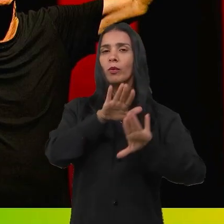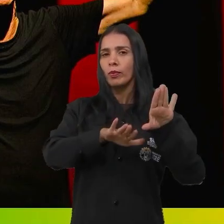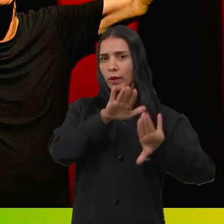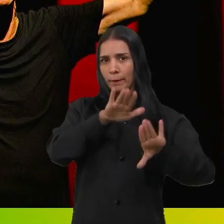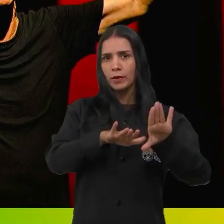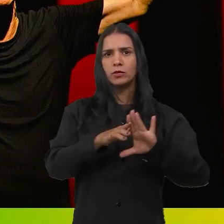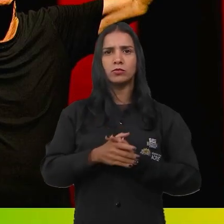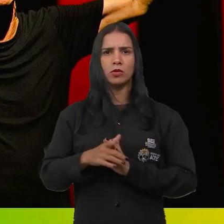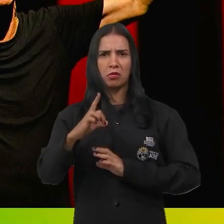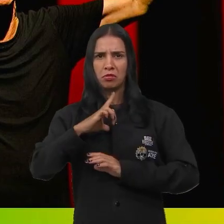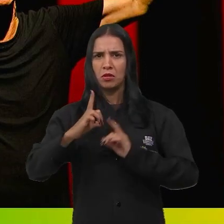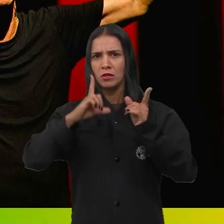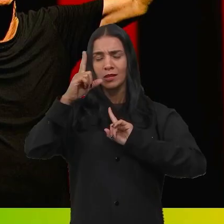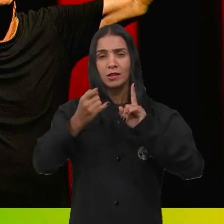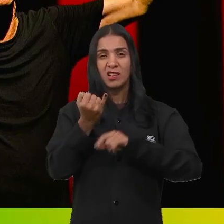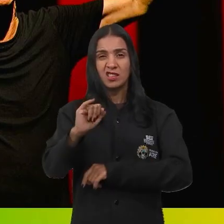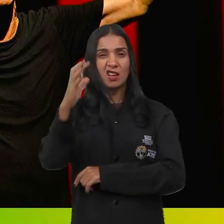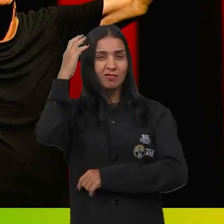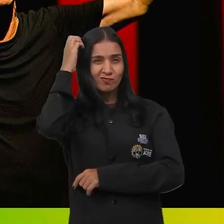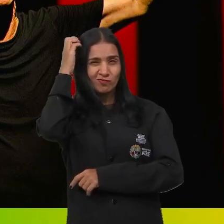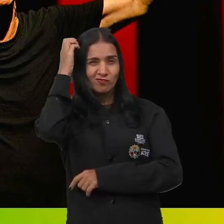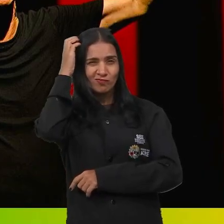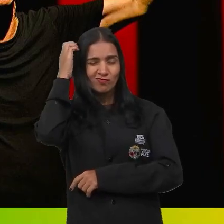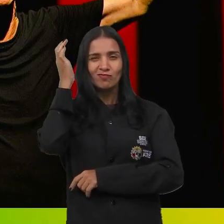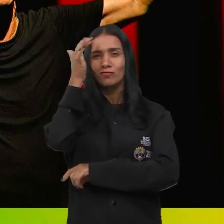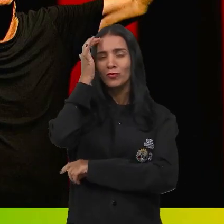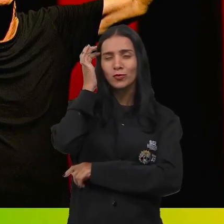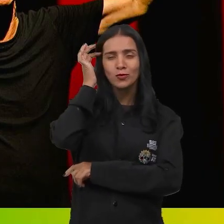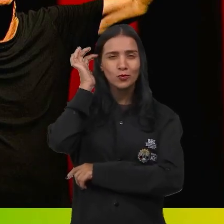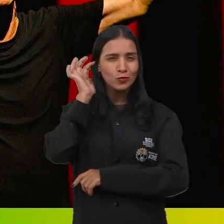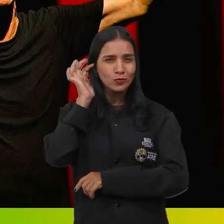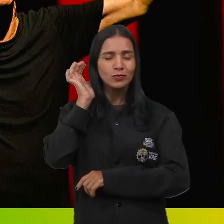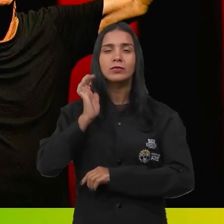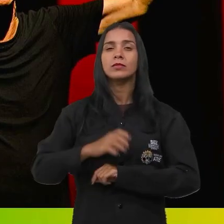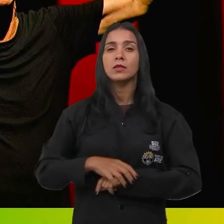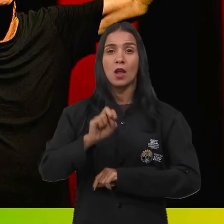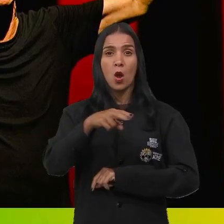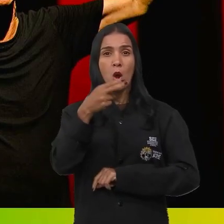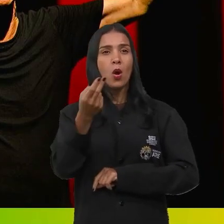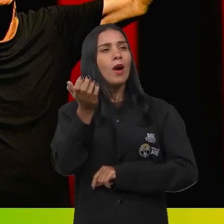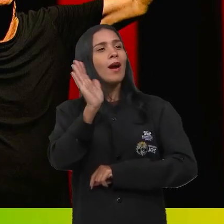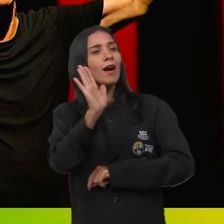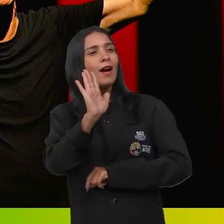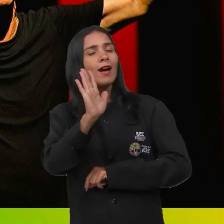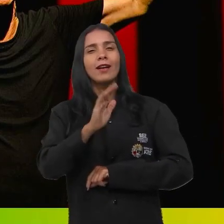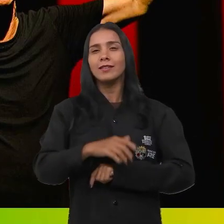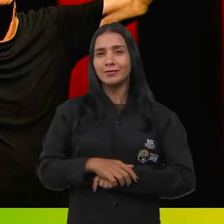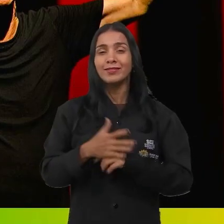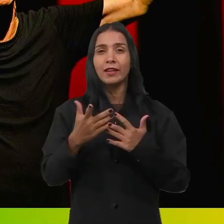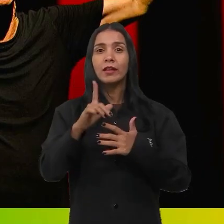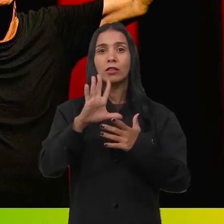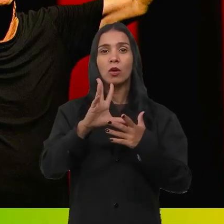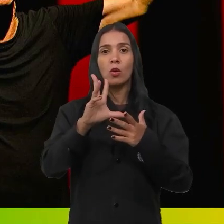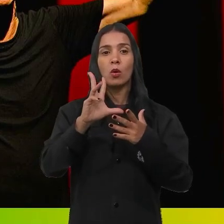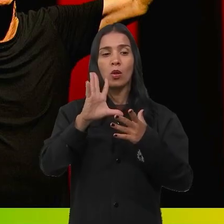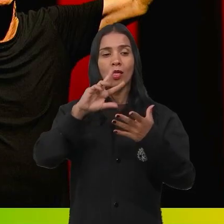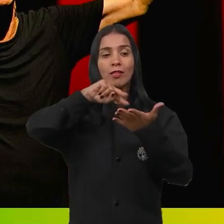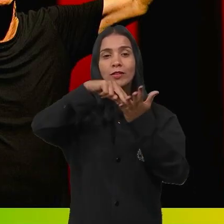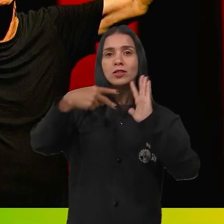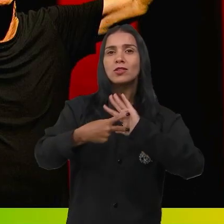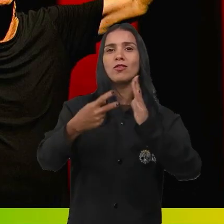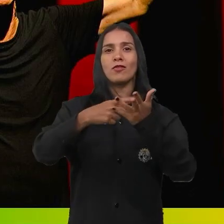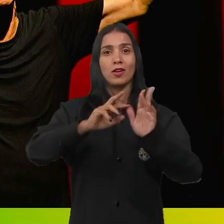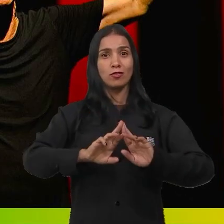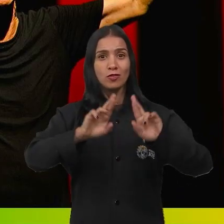gestos triviais, como coçar a cabeça, ou então acenar, são ressignificados e